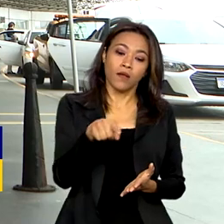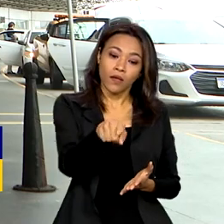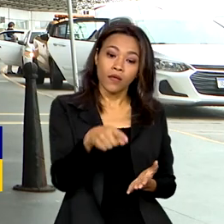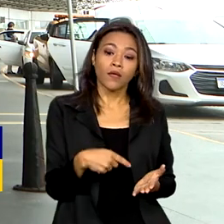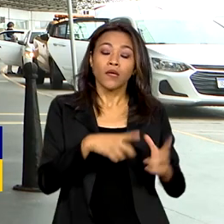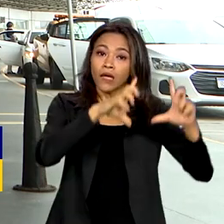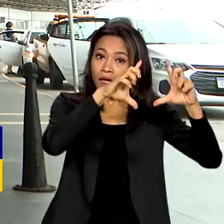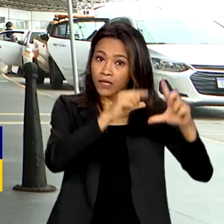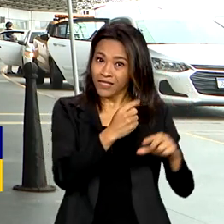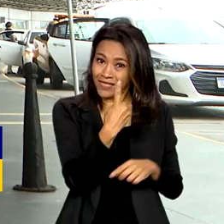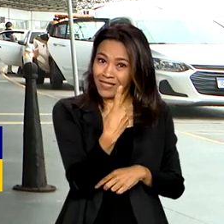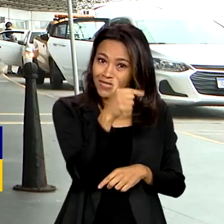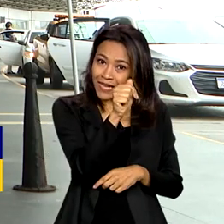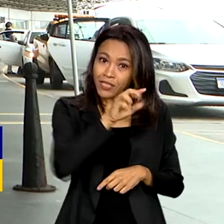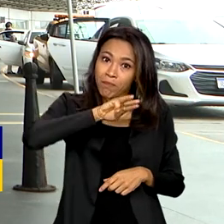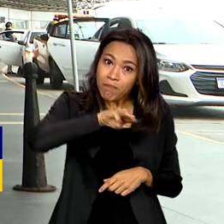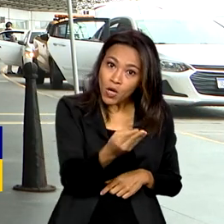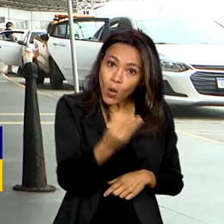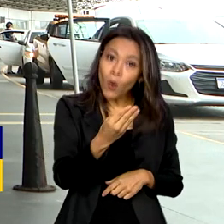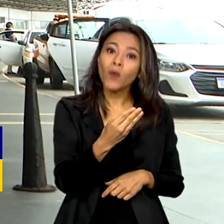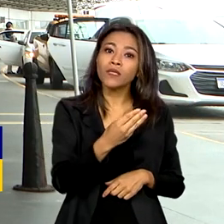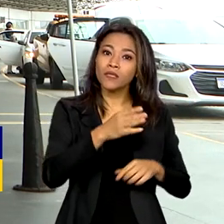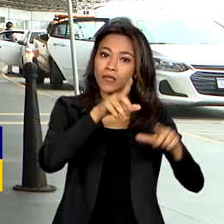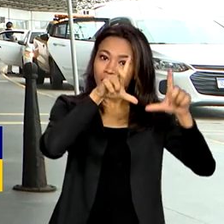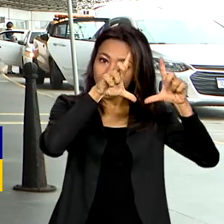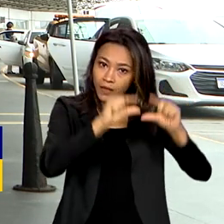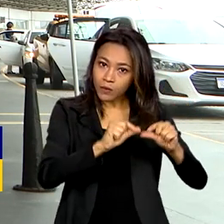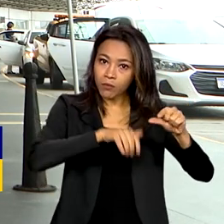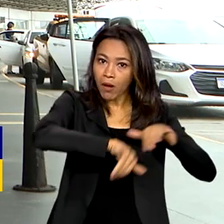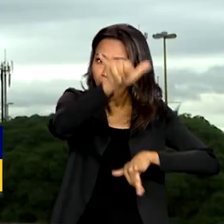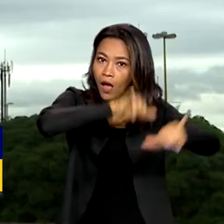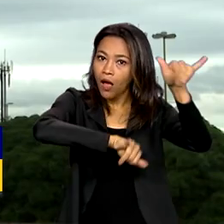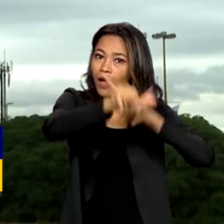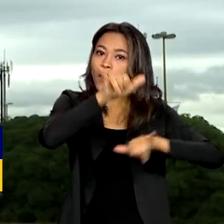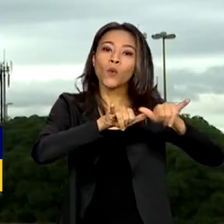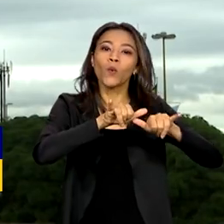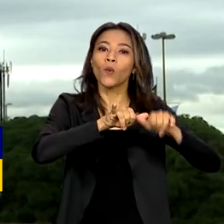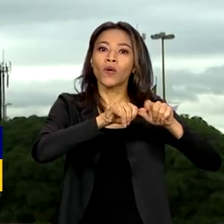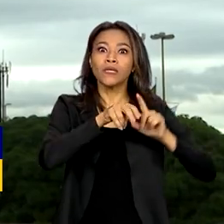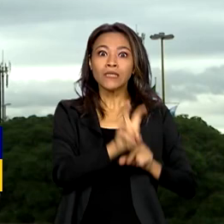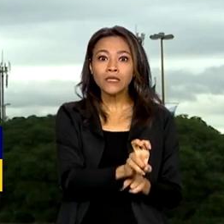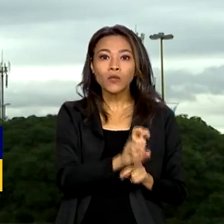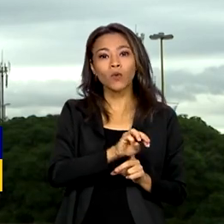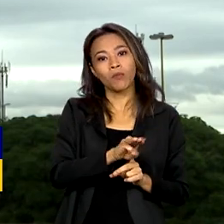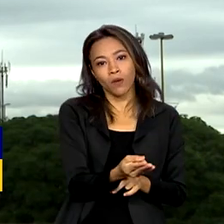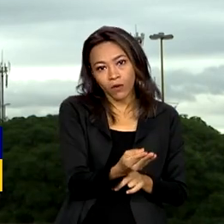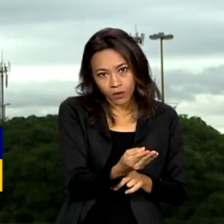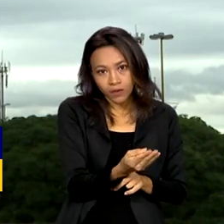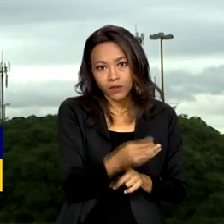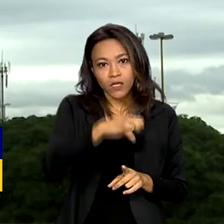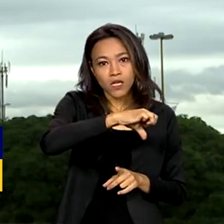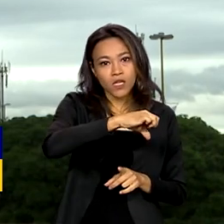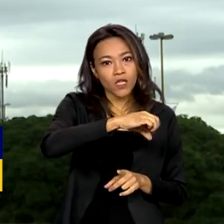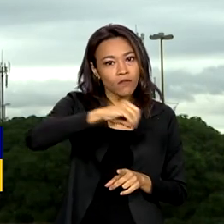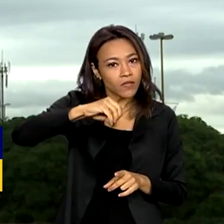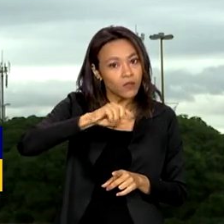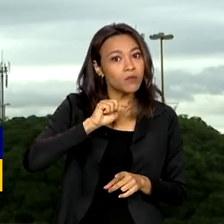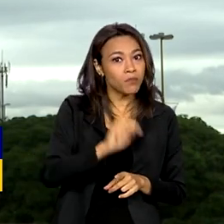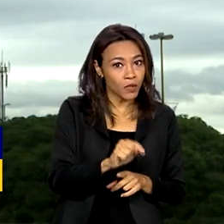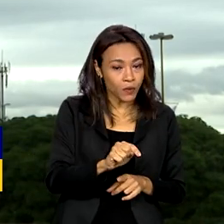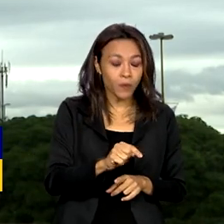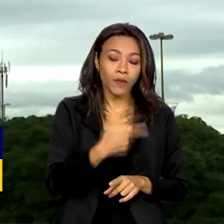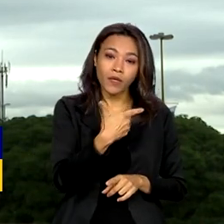de 17 milhões de embarques e desembarques em 2014 para 5 milhões e 900 mil